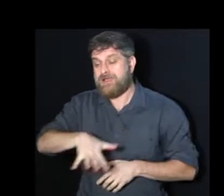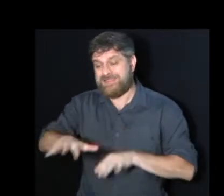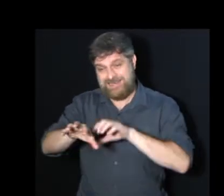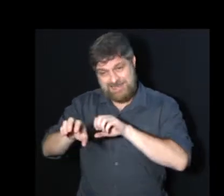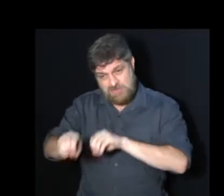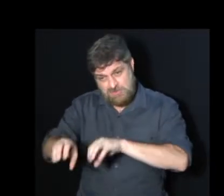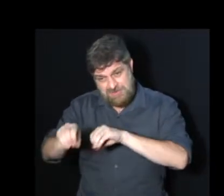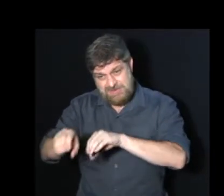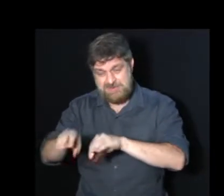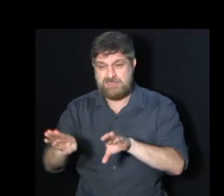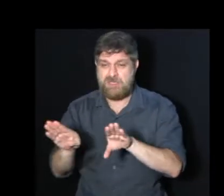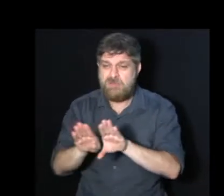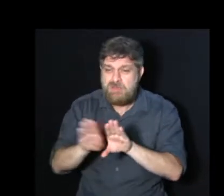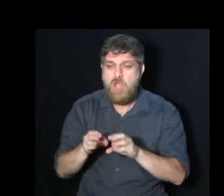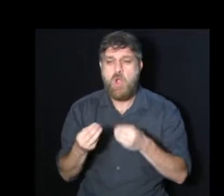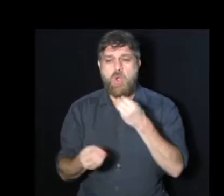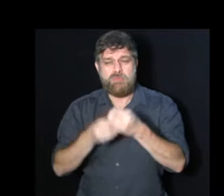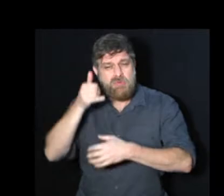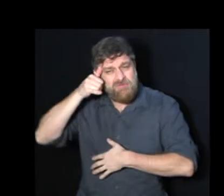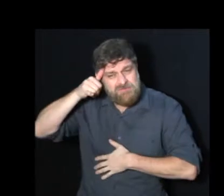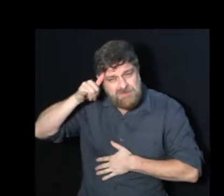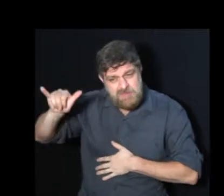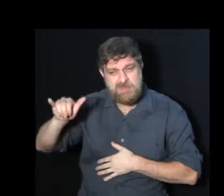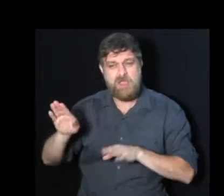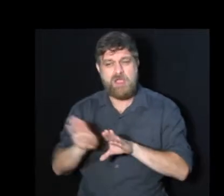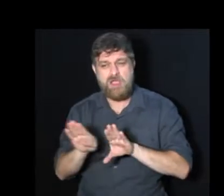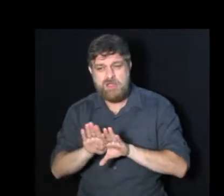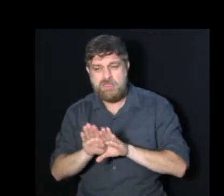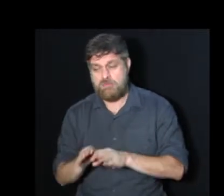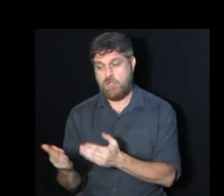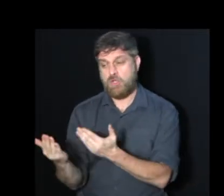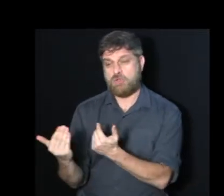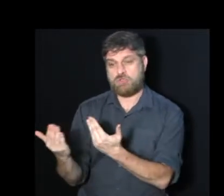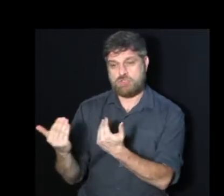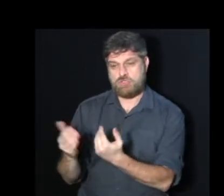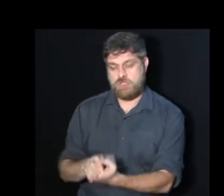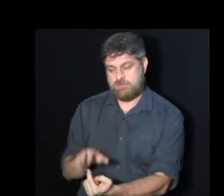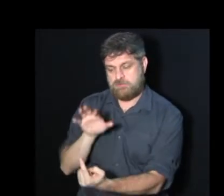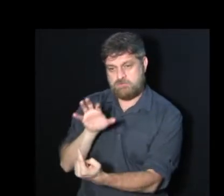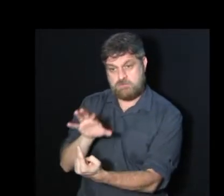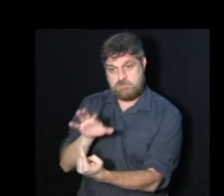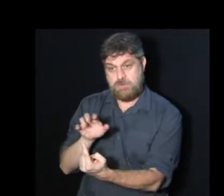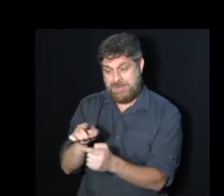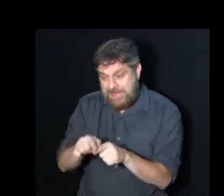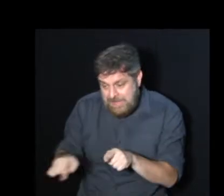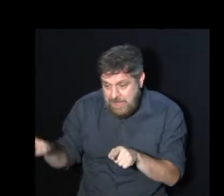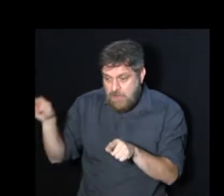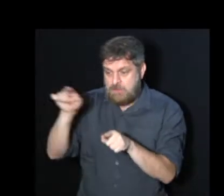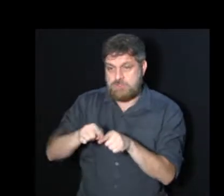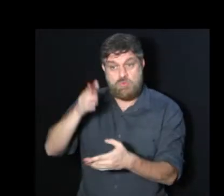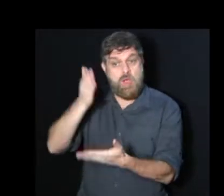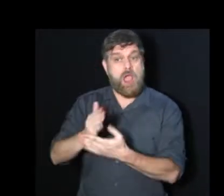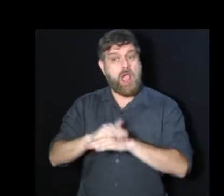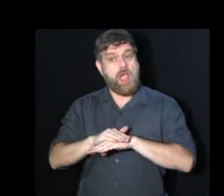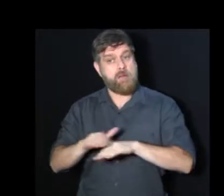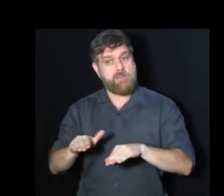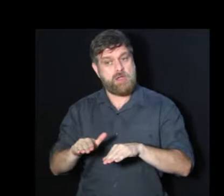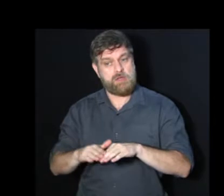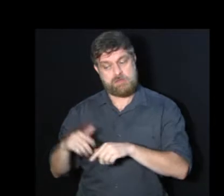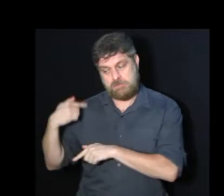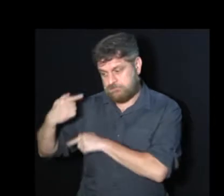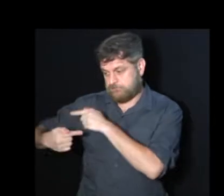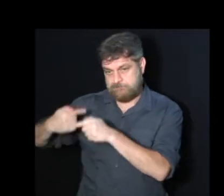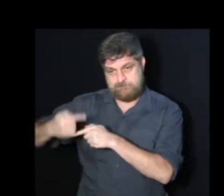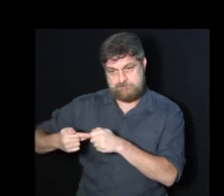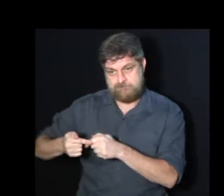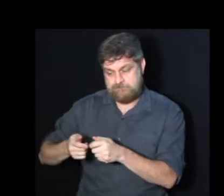educação, trabalhando na prevenção, então, trabalhar com jovens para que esse ciclo não se perpetue. Tem o